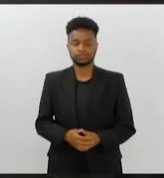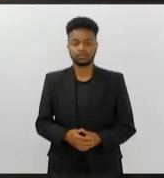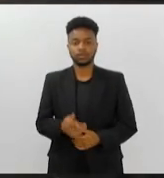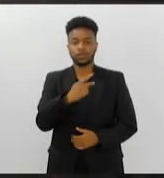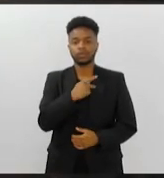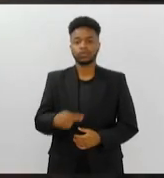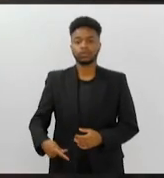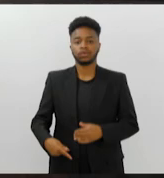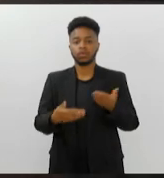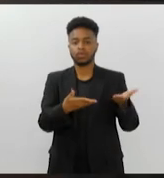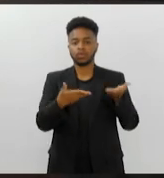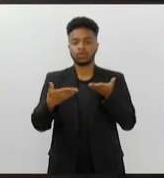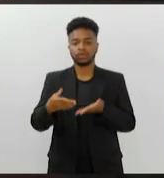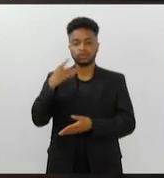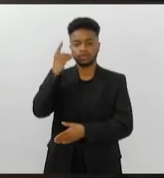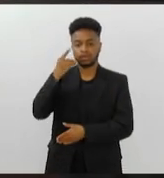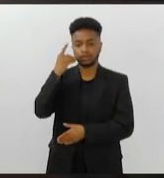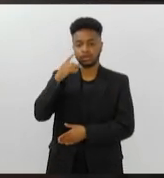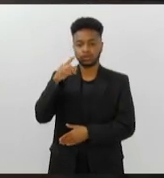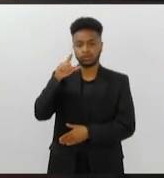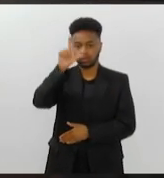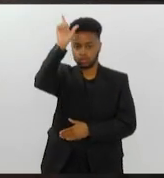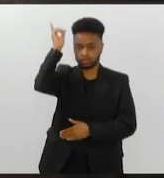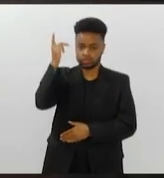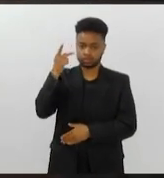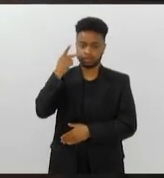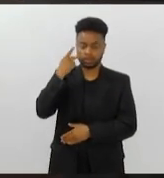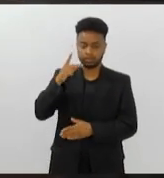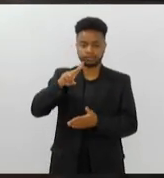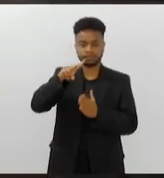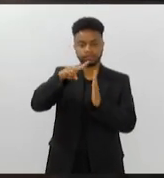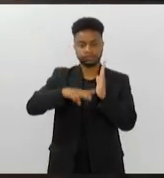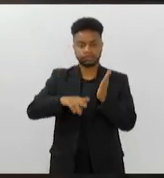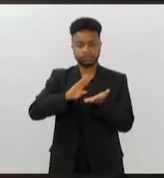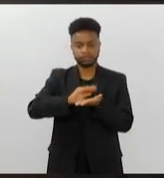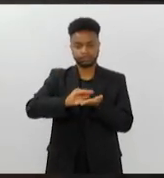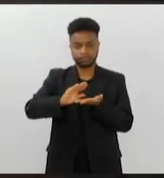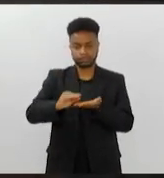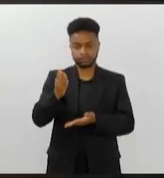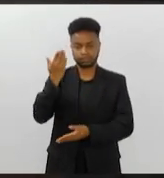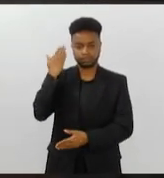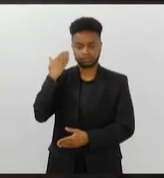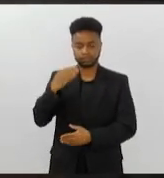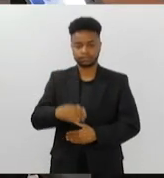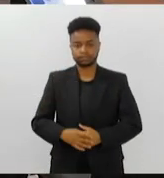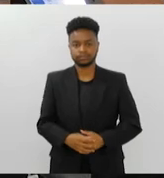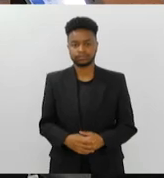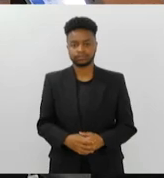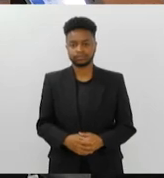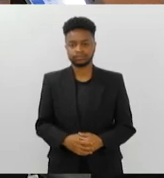presidência convida o Nobre Deputado luí Paulo para fazer a leitura da ata da sessão